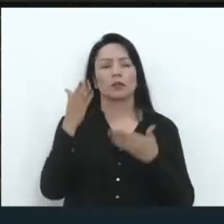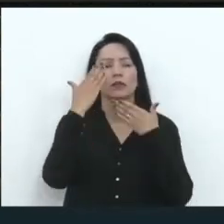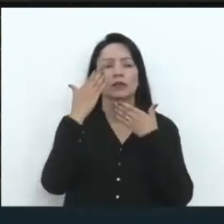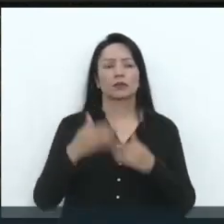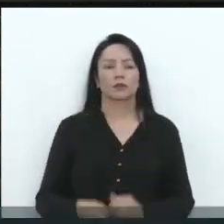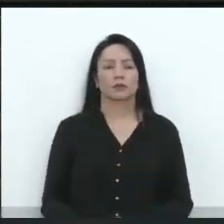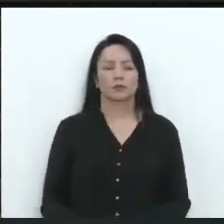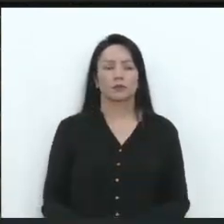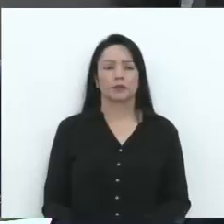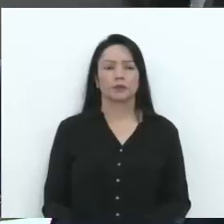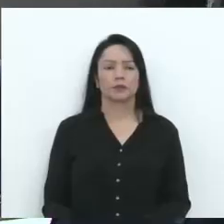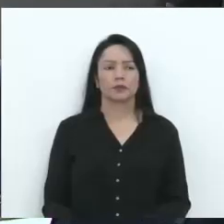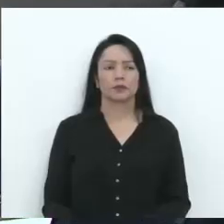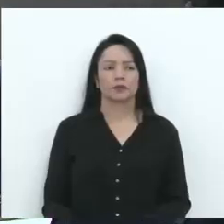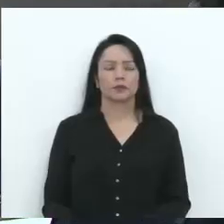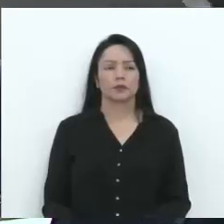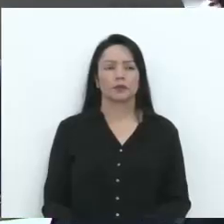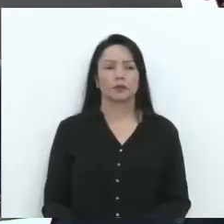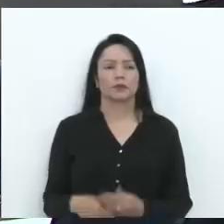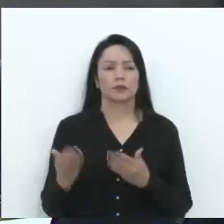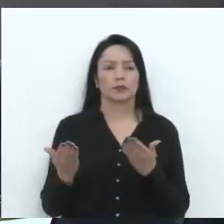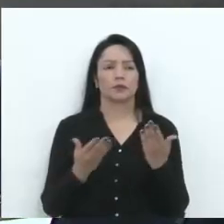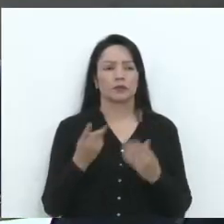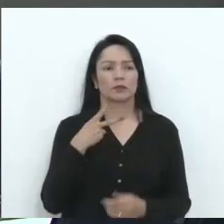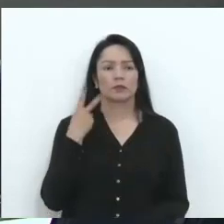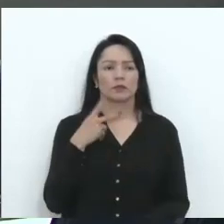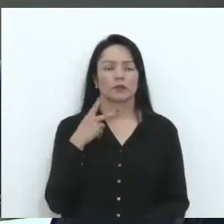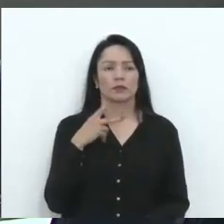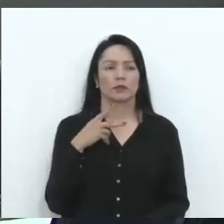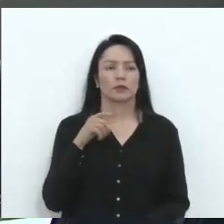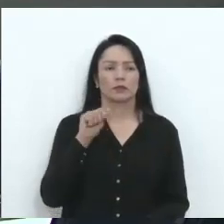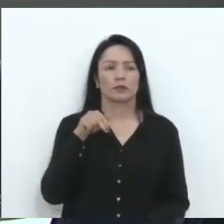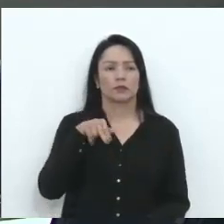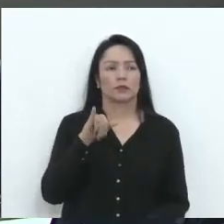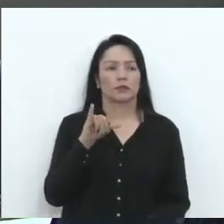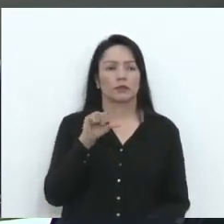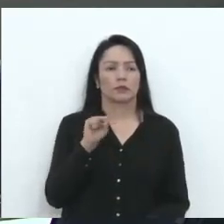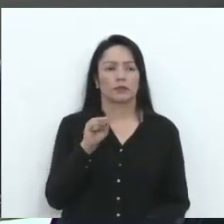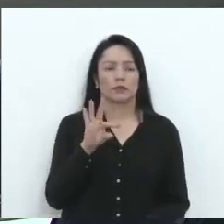presidente. Com a palavra, vereador Pastor Anistaldo.